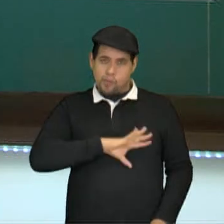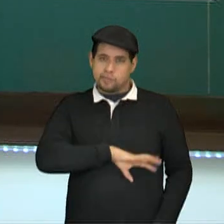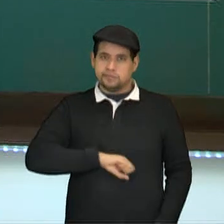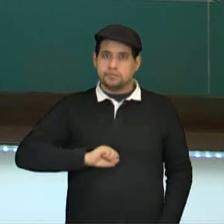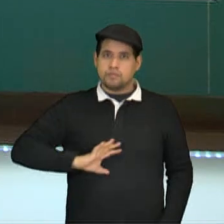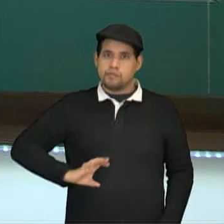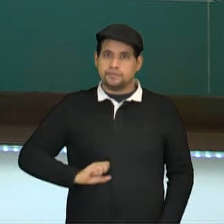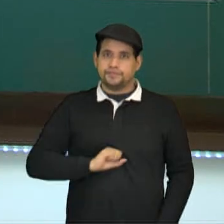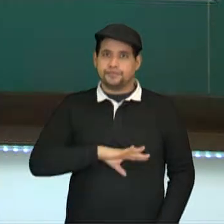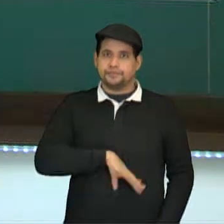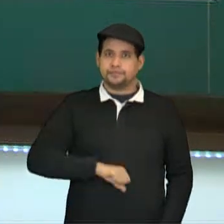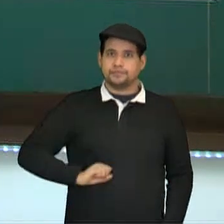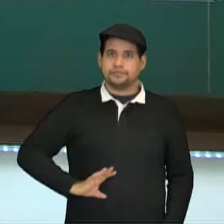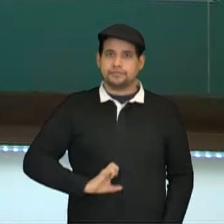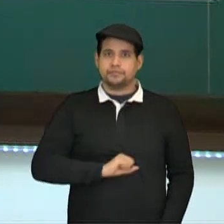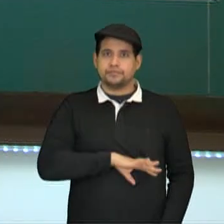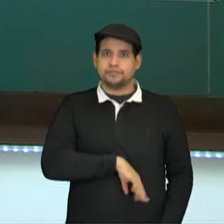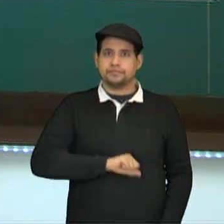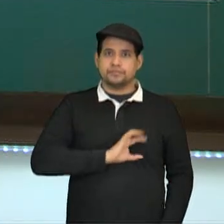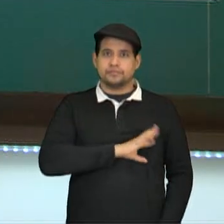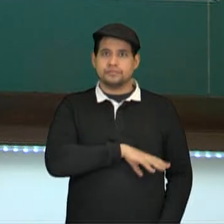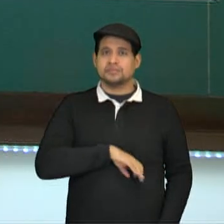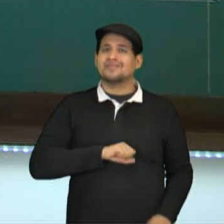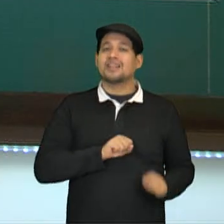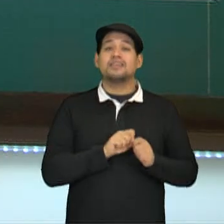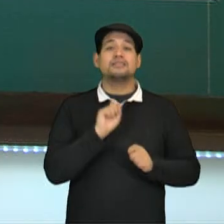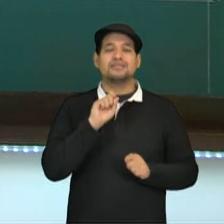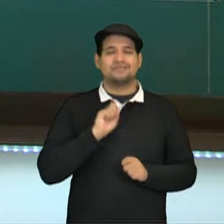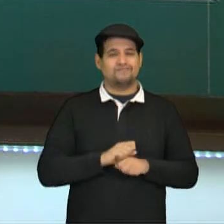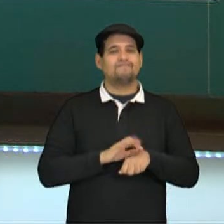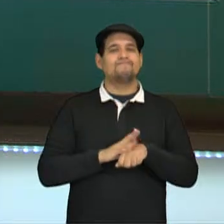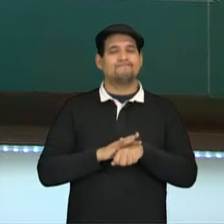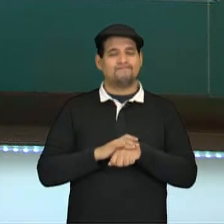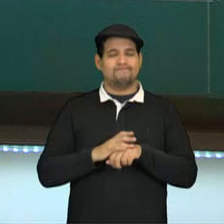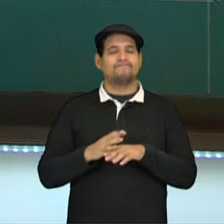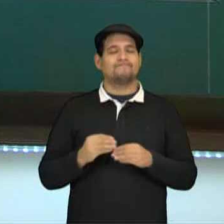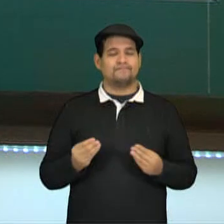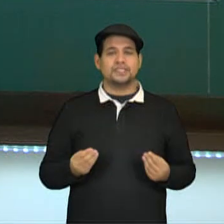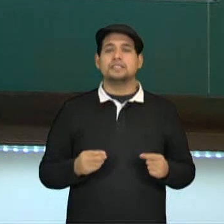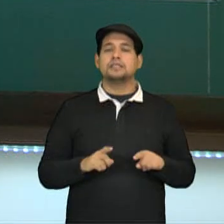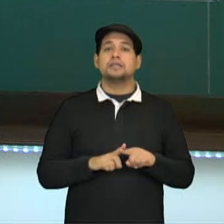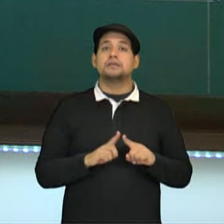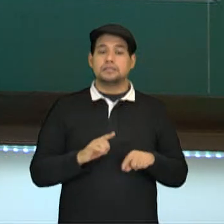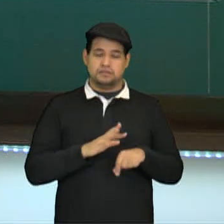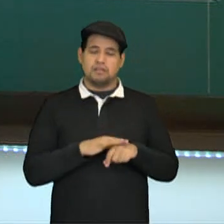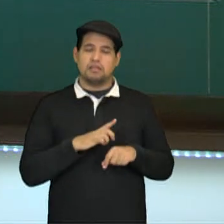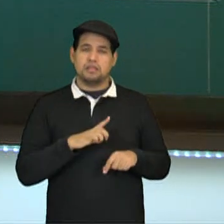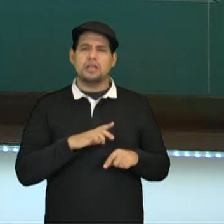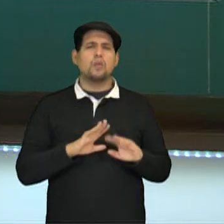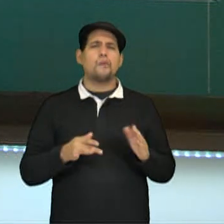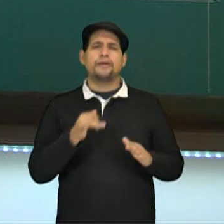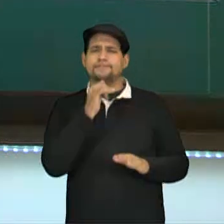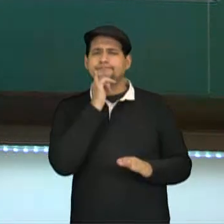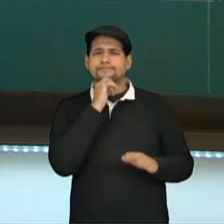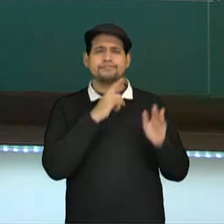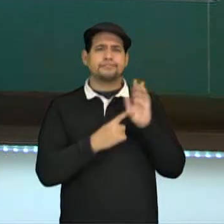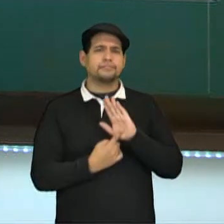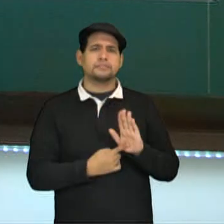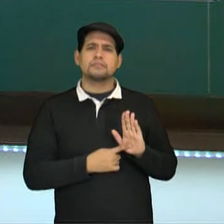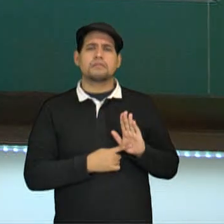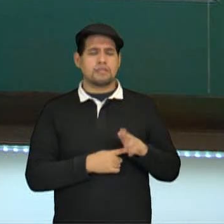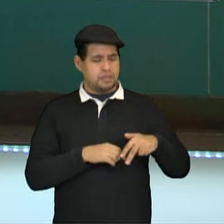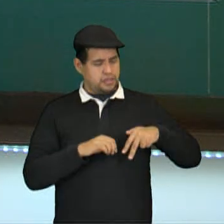maioria, desencadeiam doenças, ok? E quais são os exemplos que nós temos aí desses